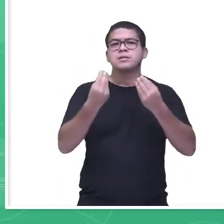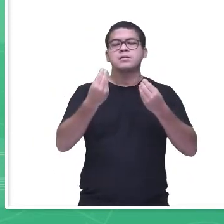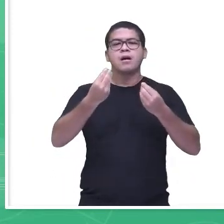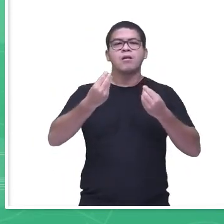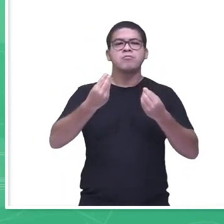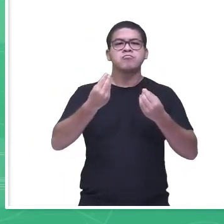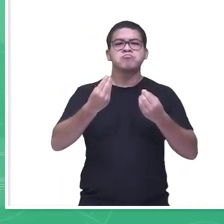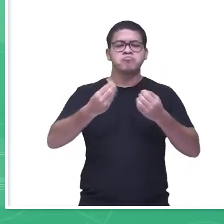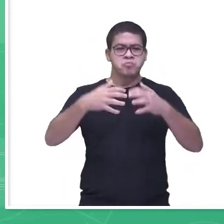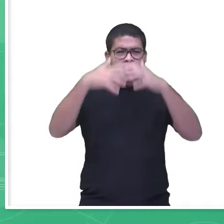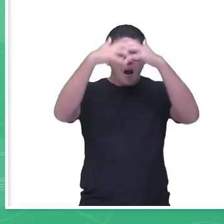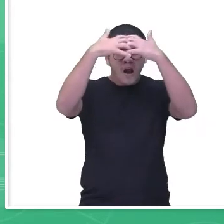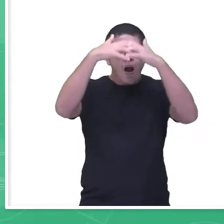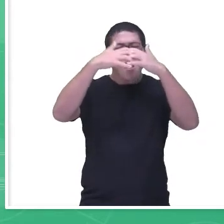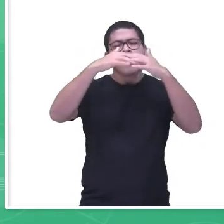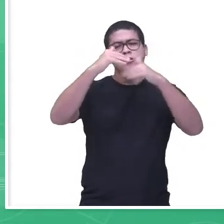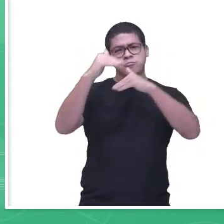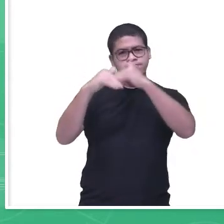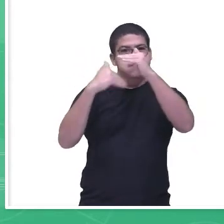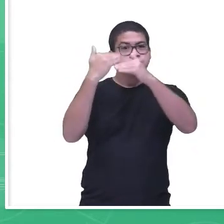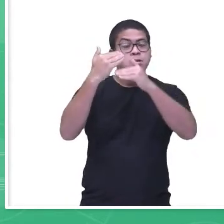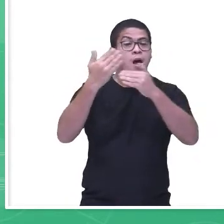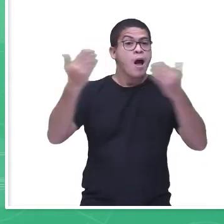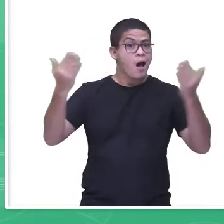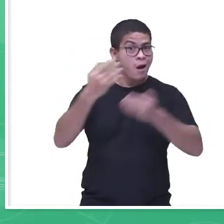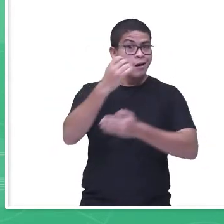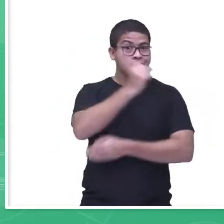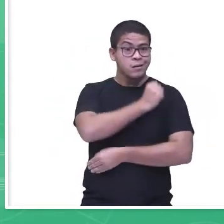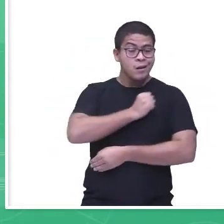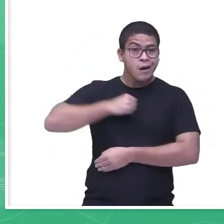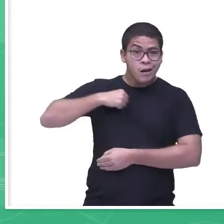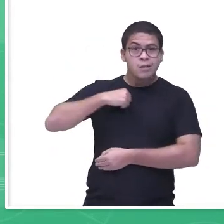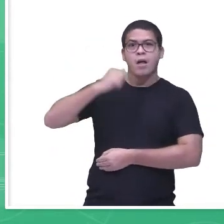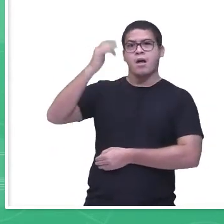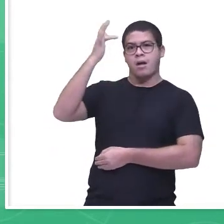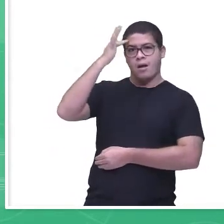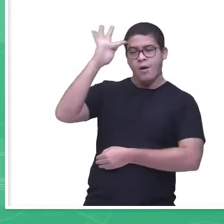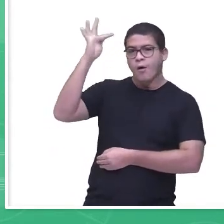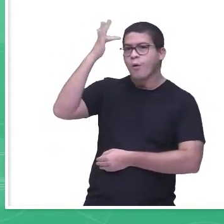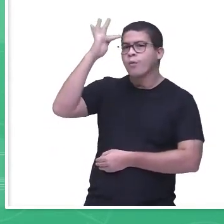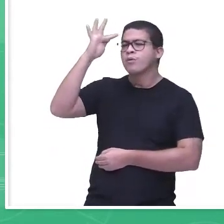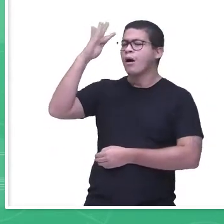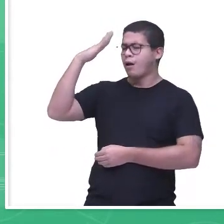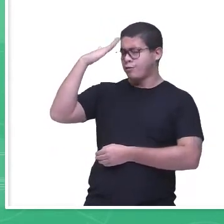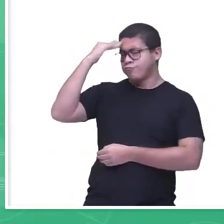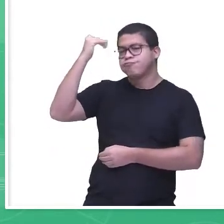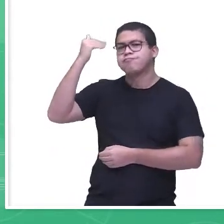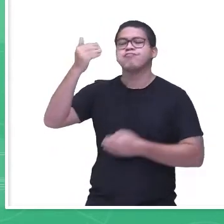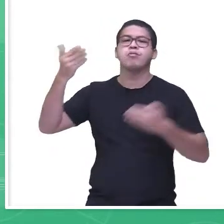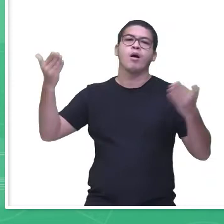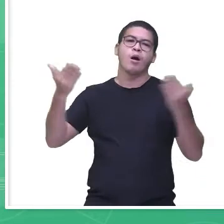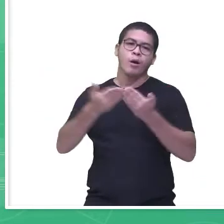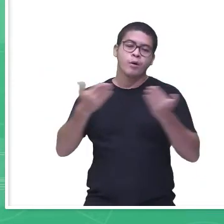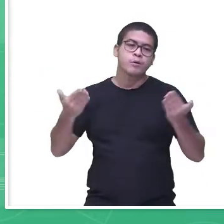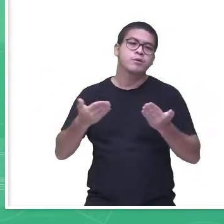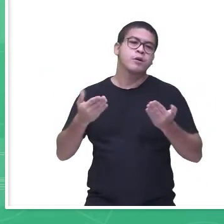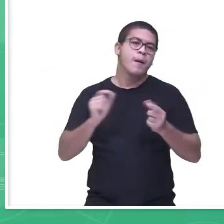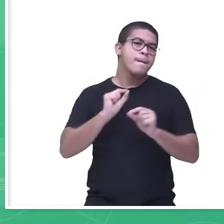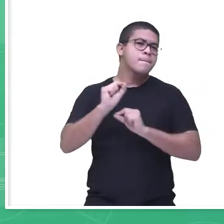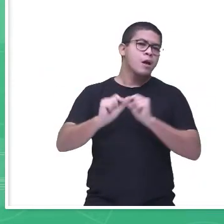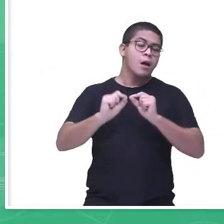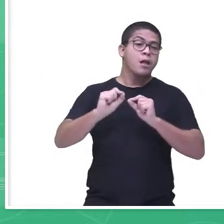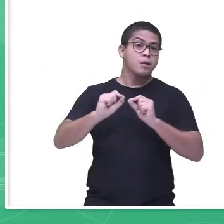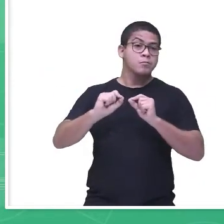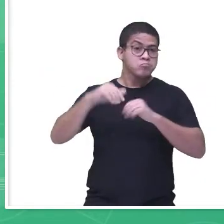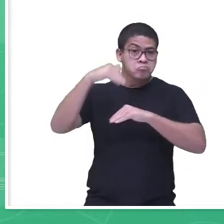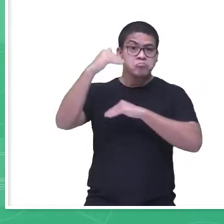o transformou nesse grande filósofo que acabou marcando aí uma transição muito grande. Tanto é que na filosofia nós temos o